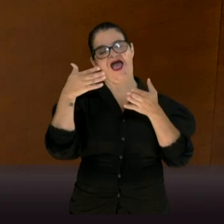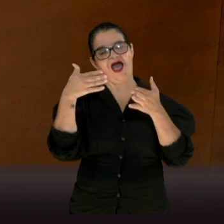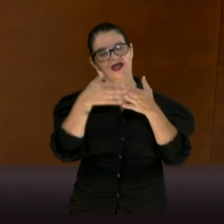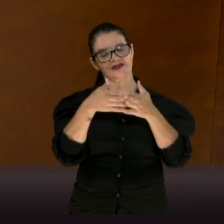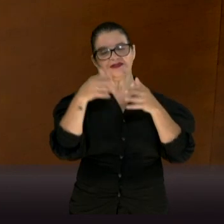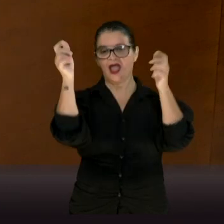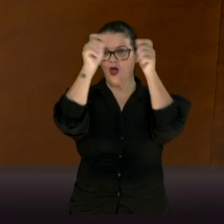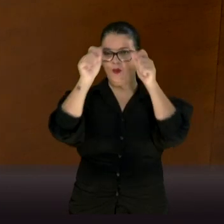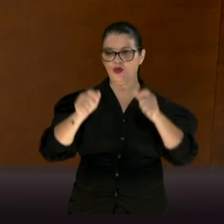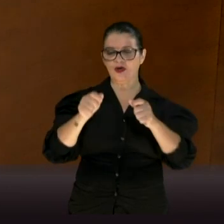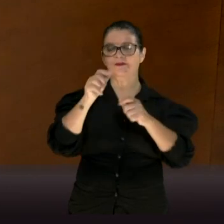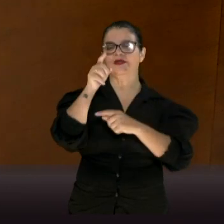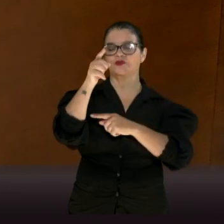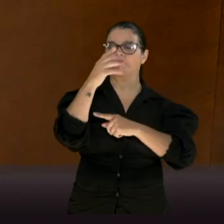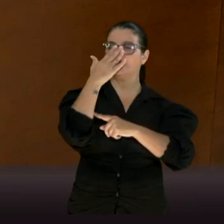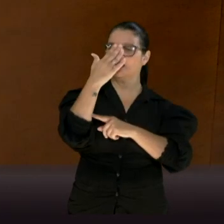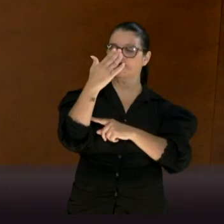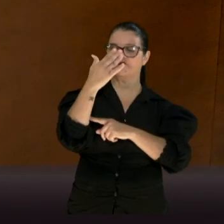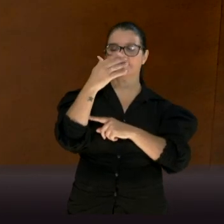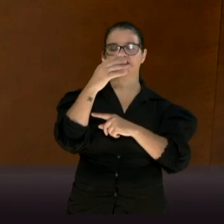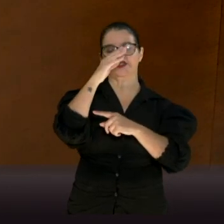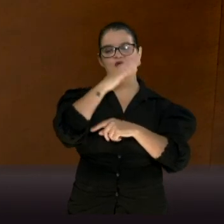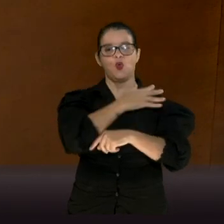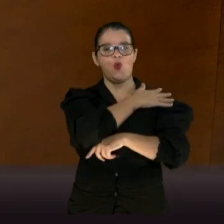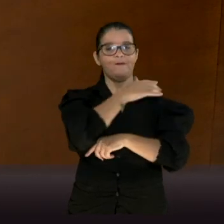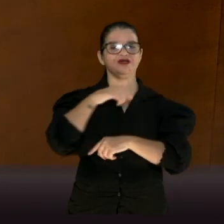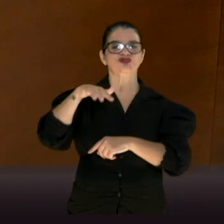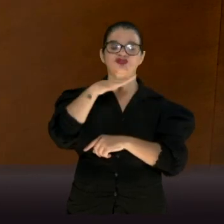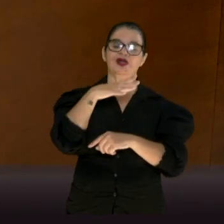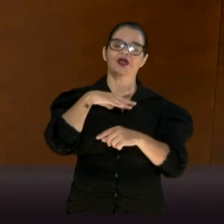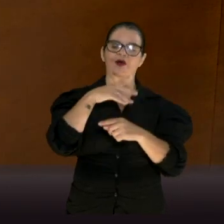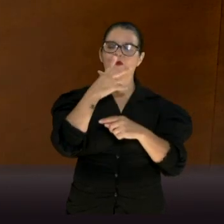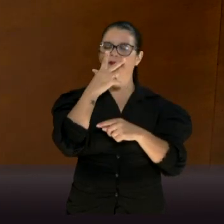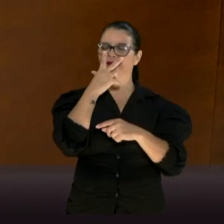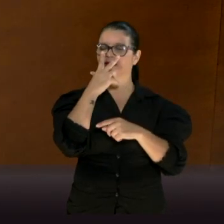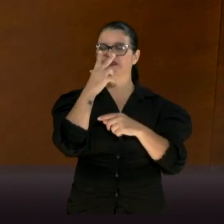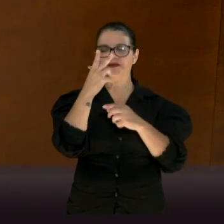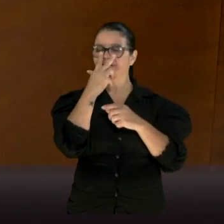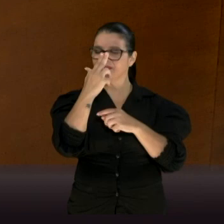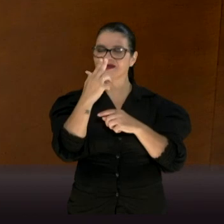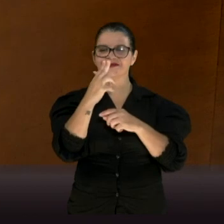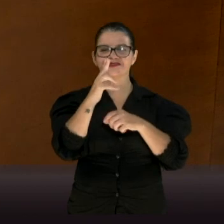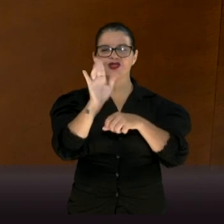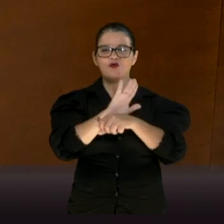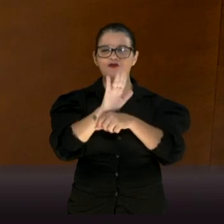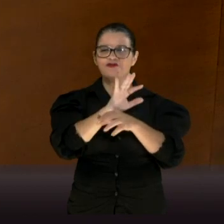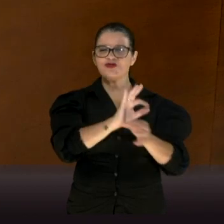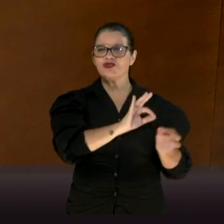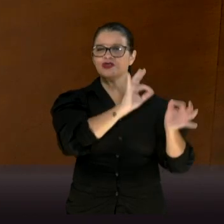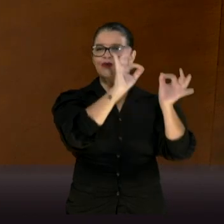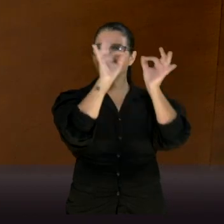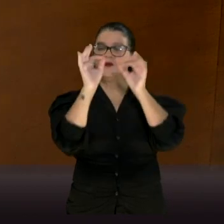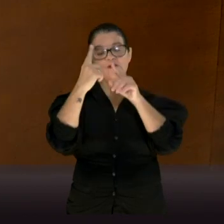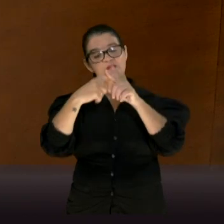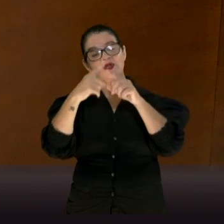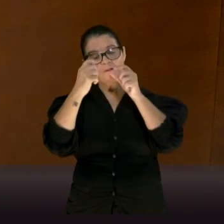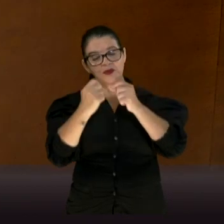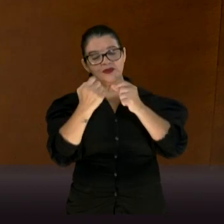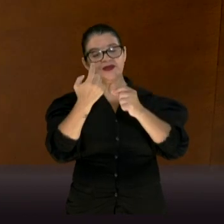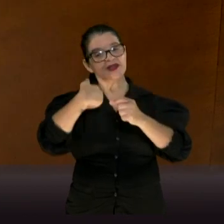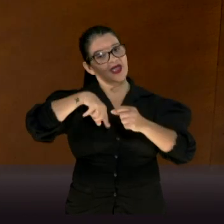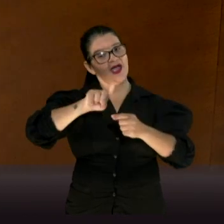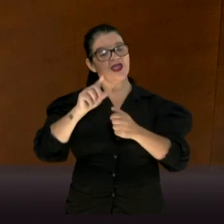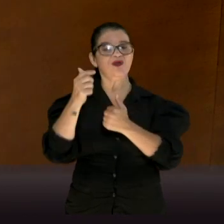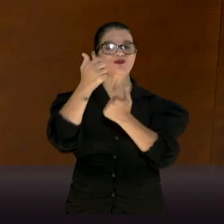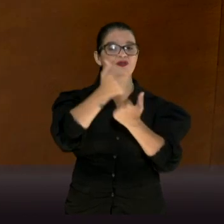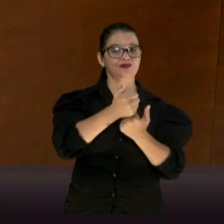Comando Geral e passa um filme, porque poderia ser eu. poderia ser outro policial aqui. Então,